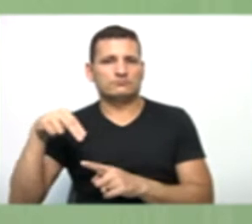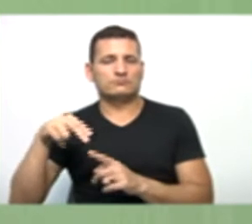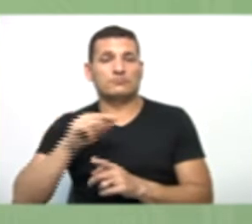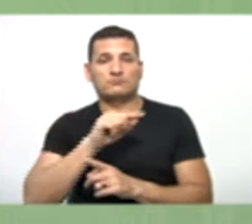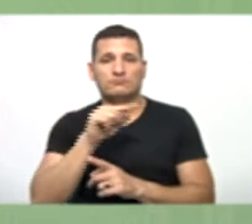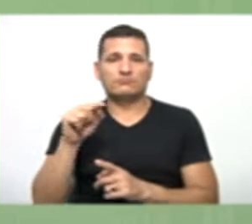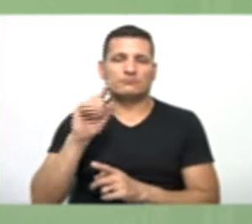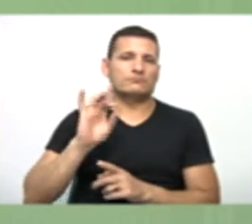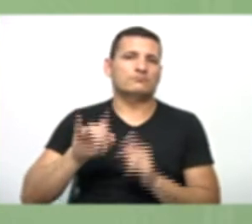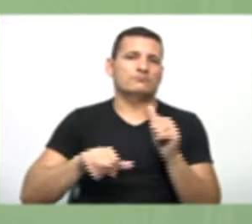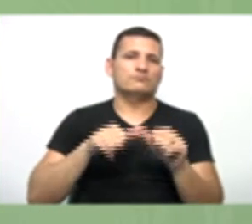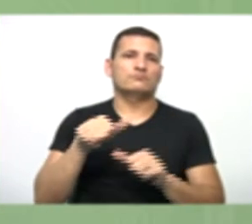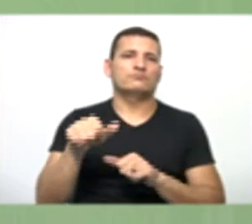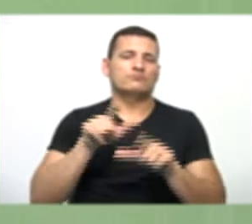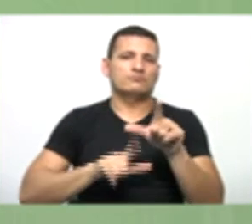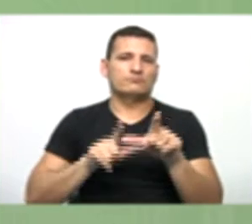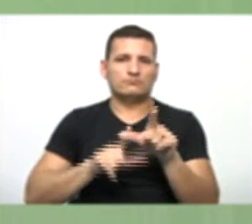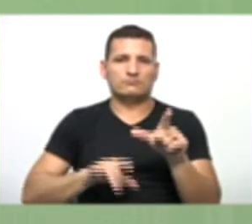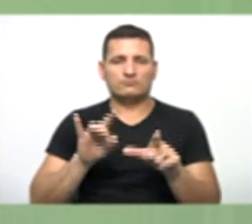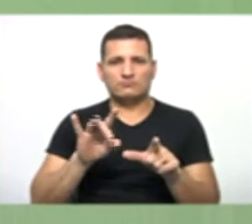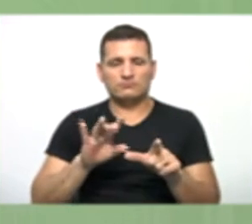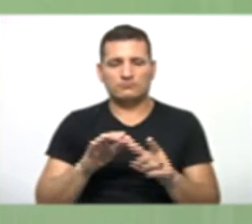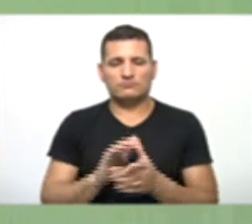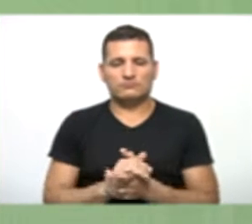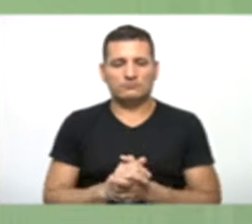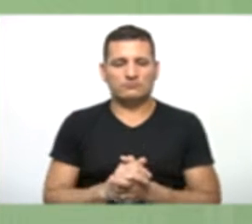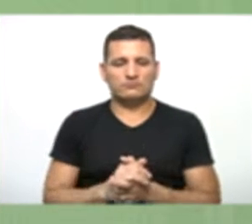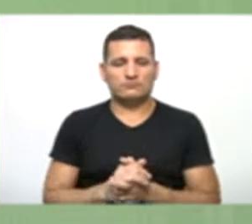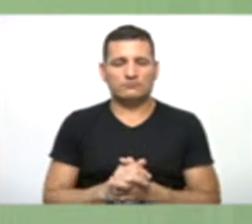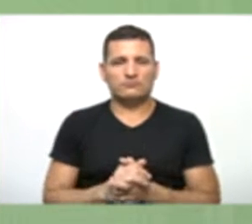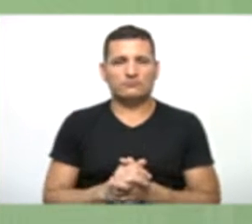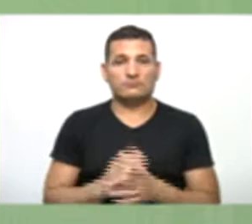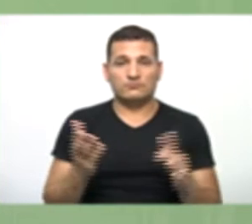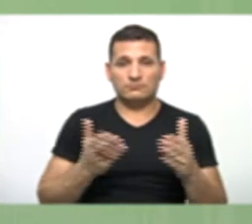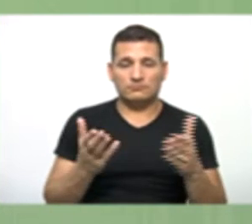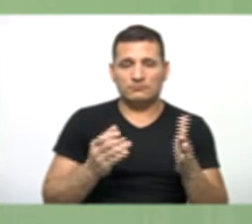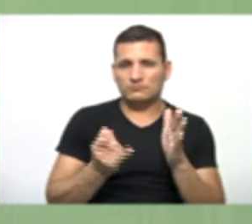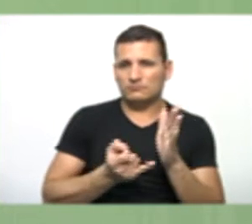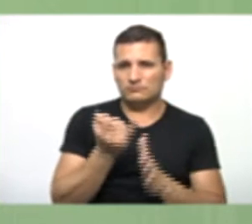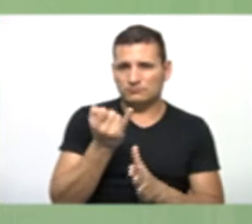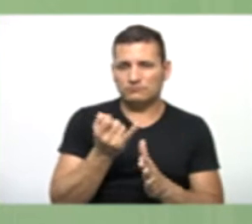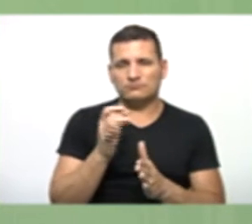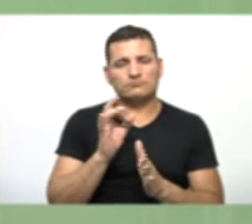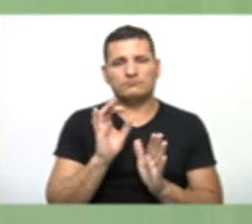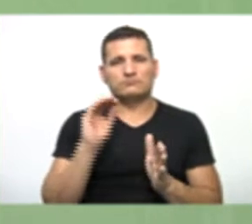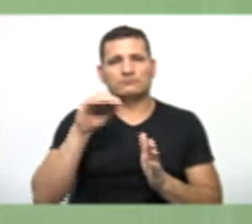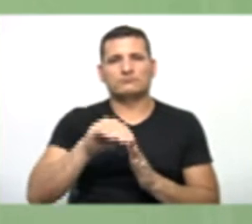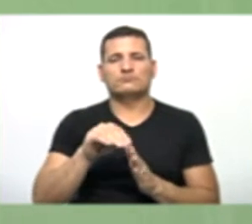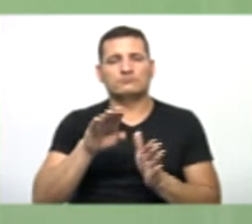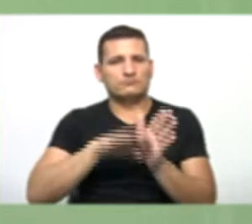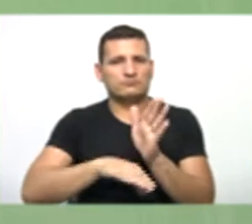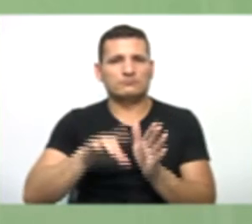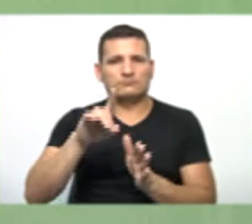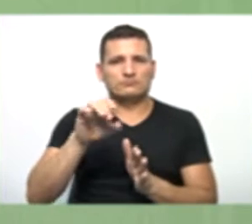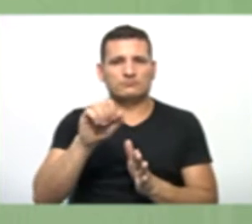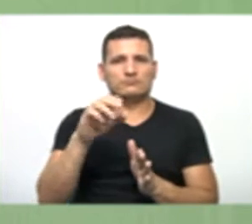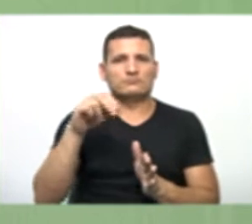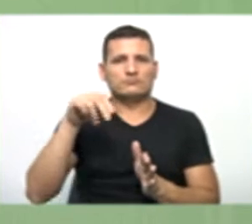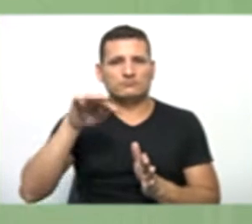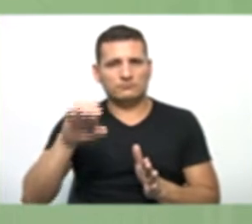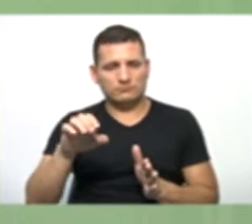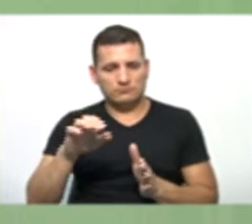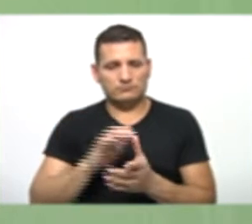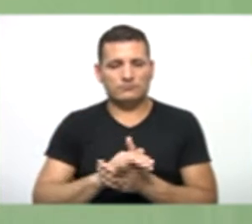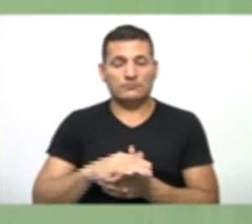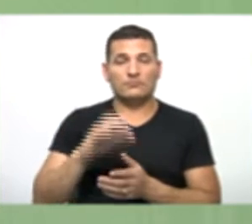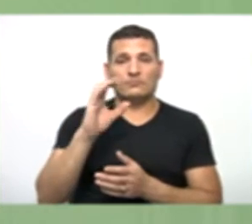letras, as informações. Os juros agora a gente utiliza, em vez de falar juros, a gente fala desconto. O capital, em vez de falar capital,